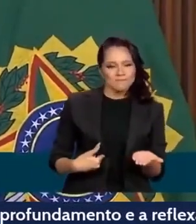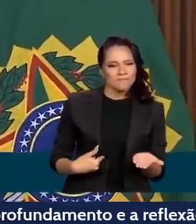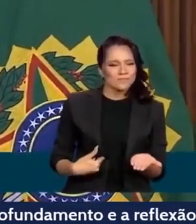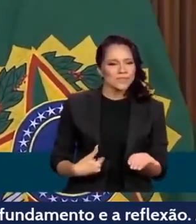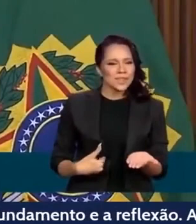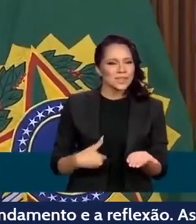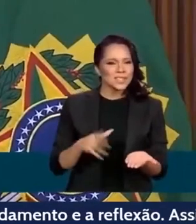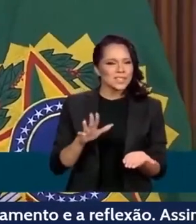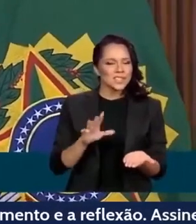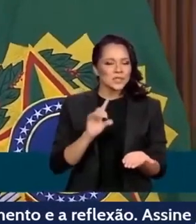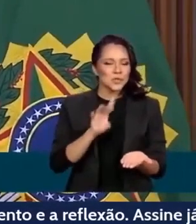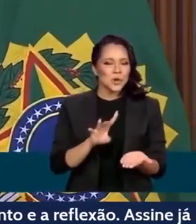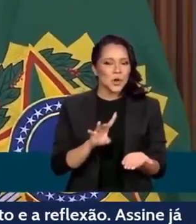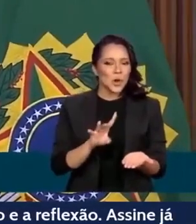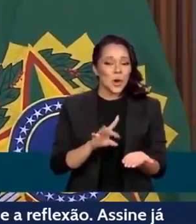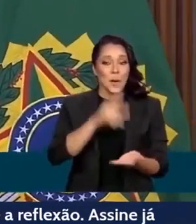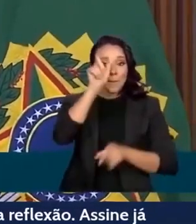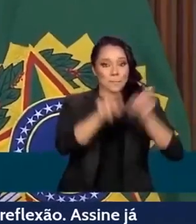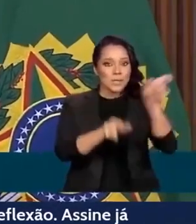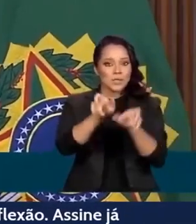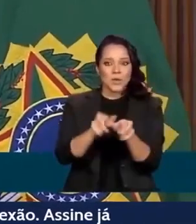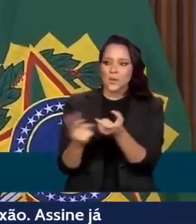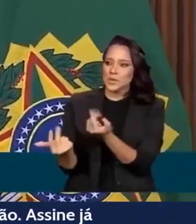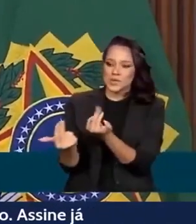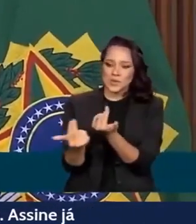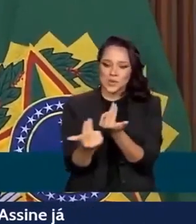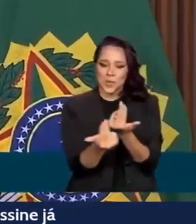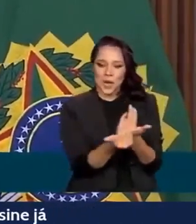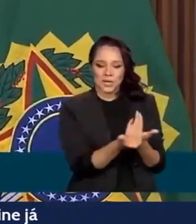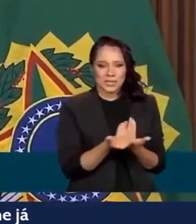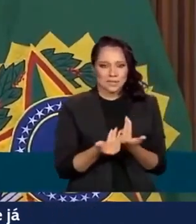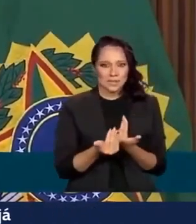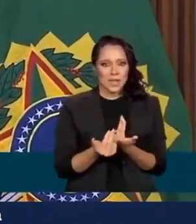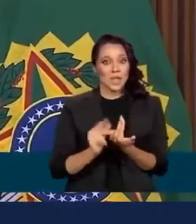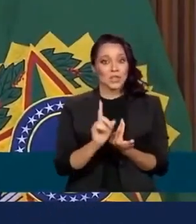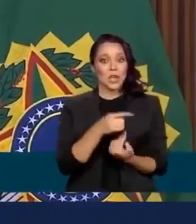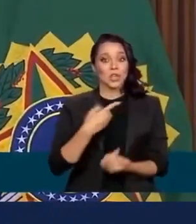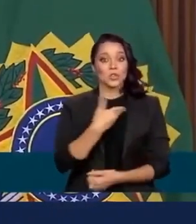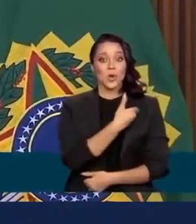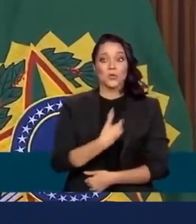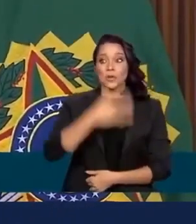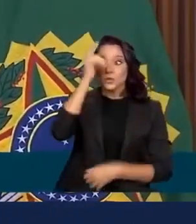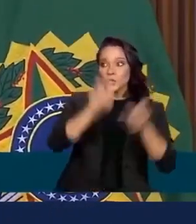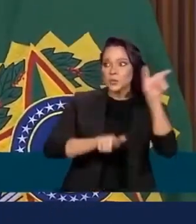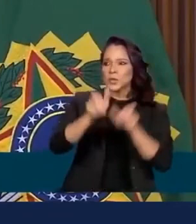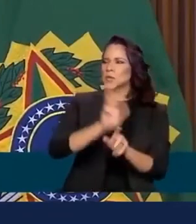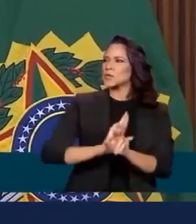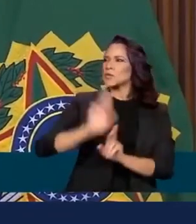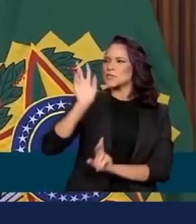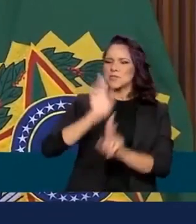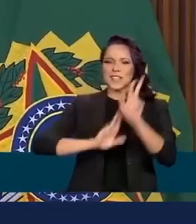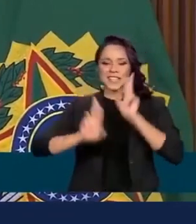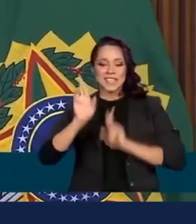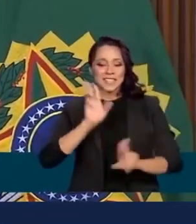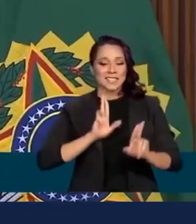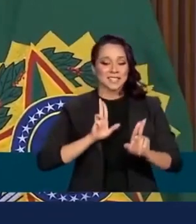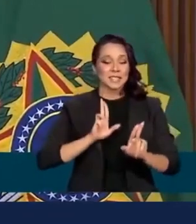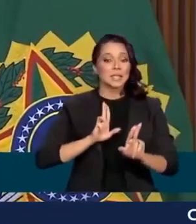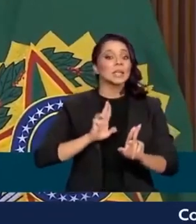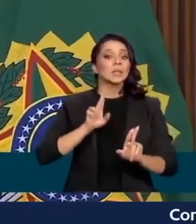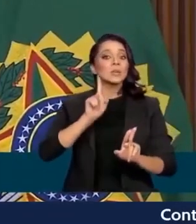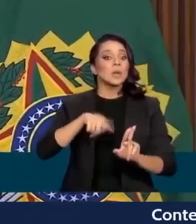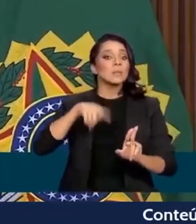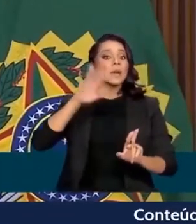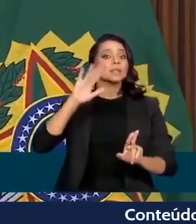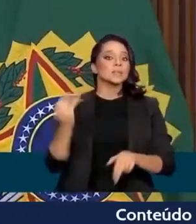de apenas pessoas iguais nós somos um governo de pessoas diferentes e